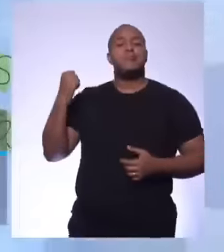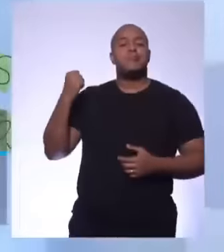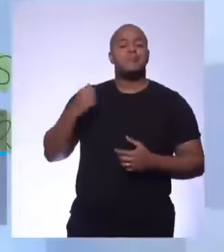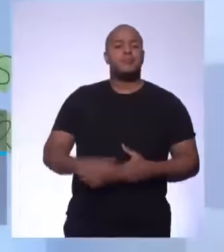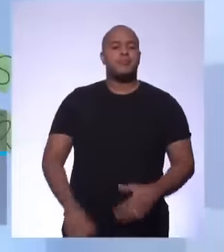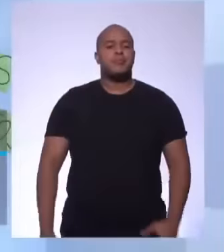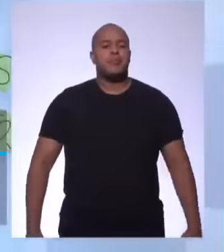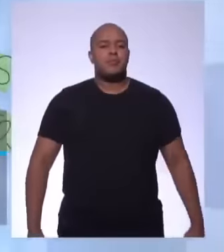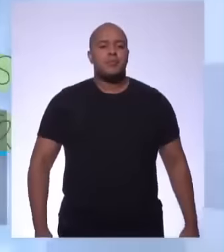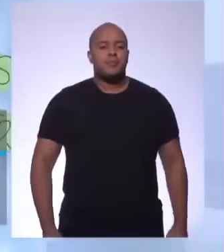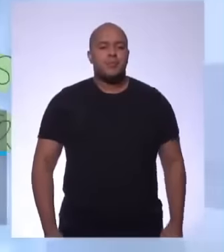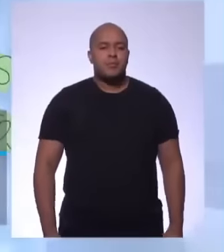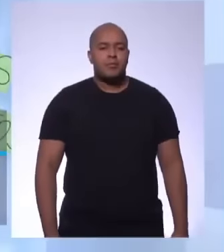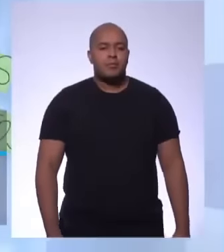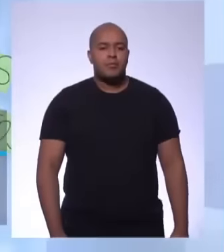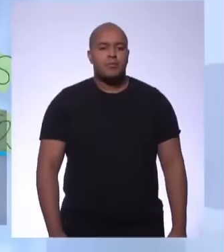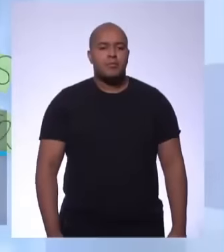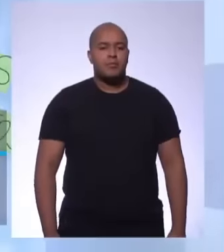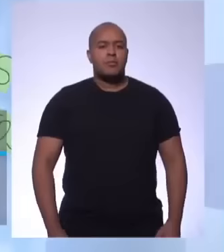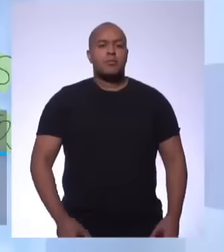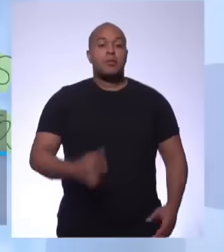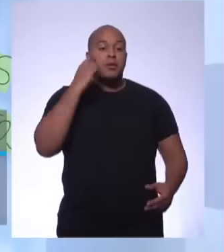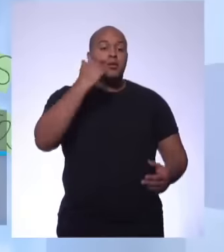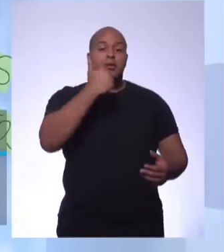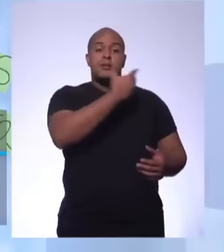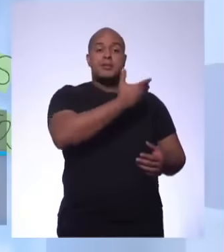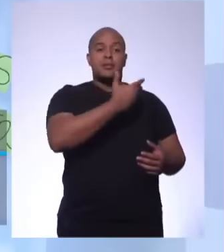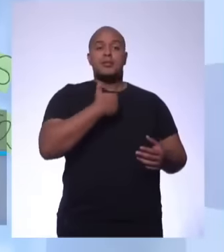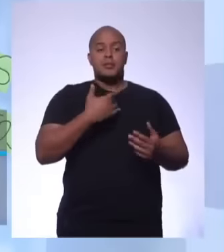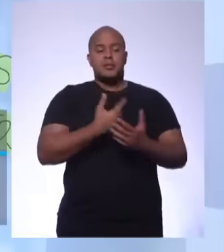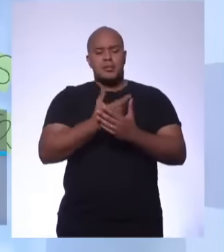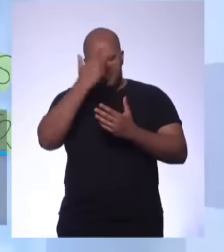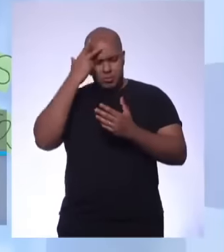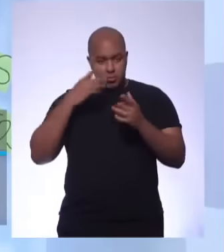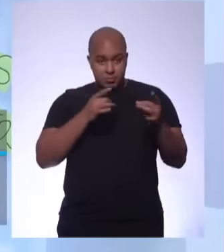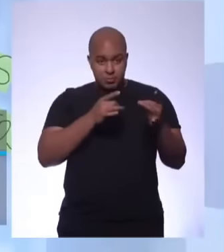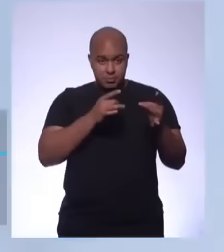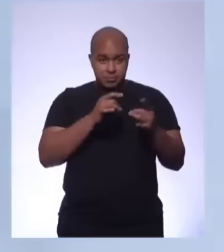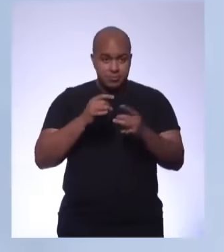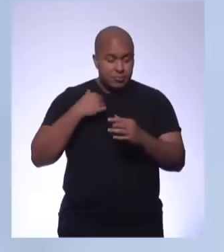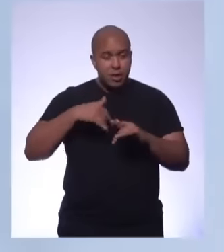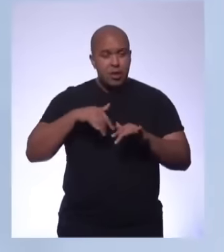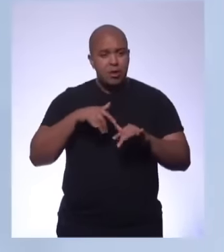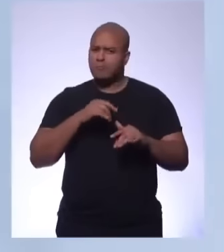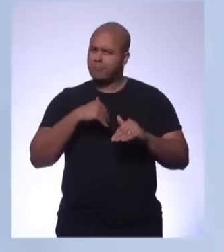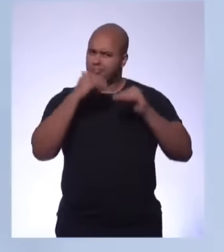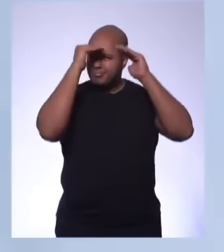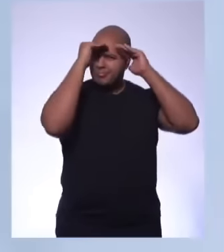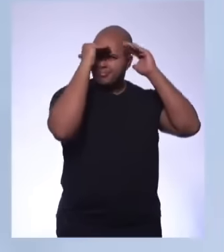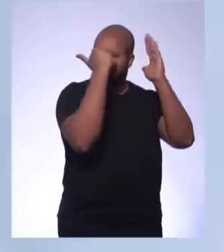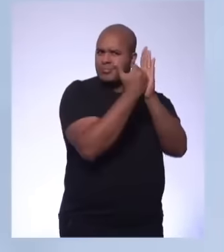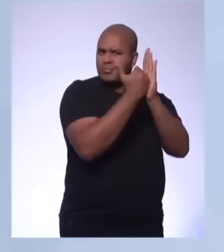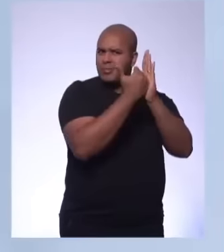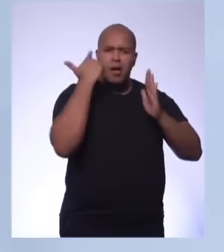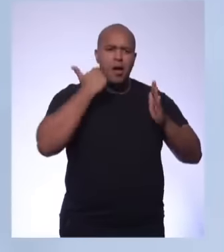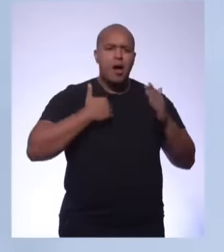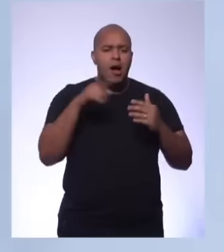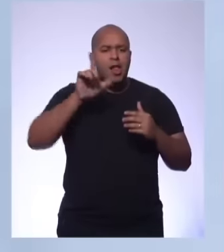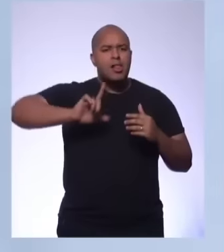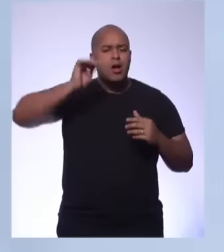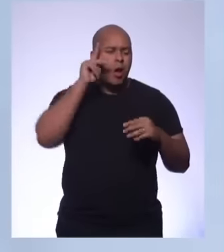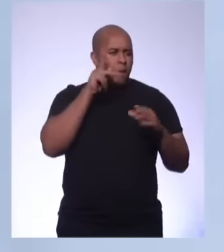eu, deixa eu ver para onde eu vou. Esses carinhas aqui, ó, esses mercadores, eles não obedecem àquela lógica